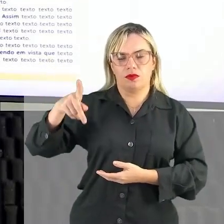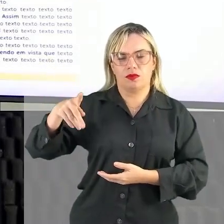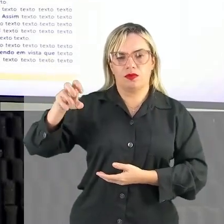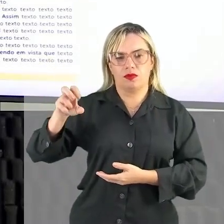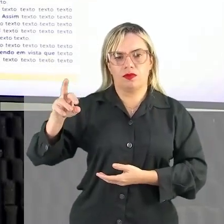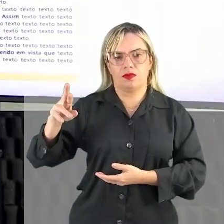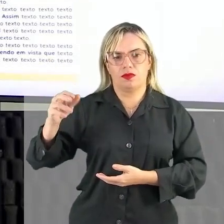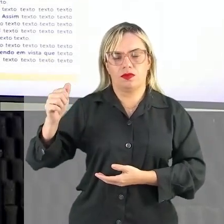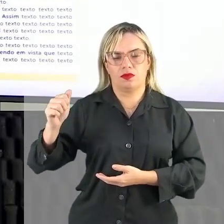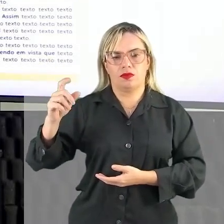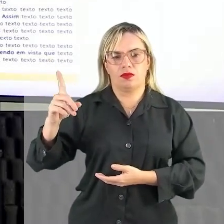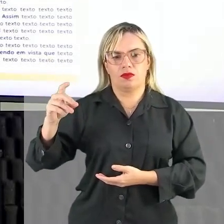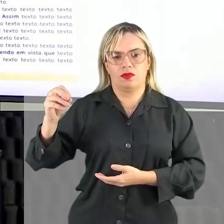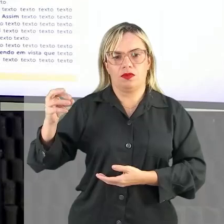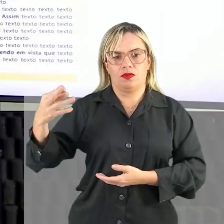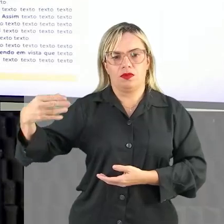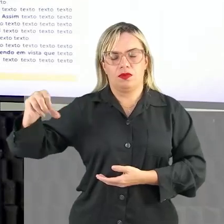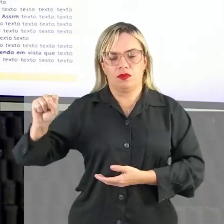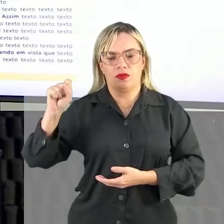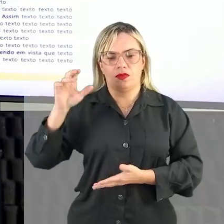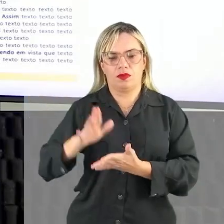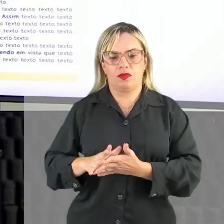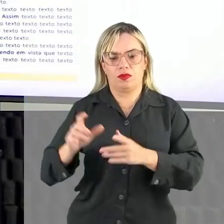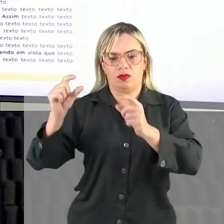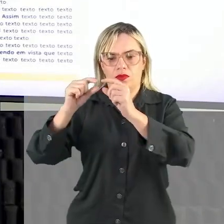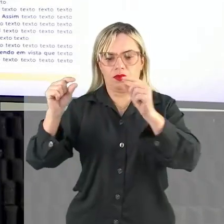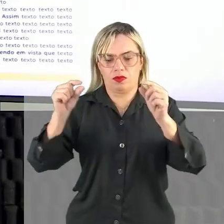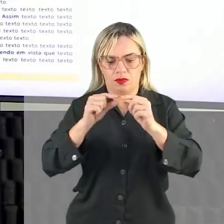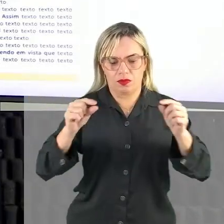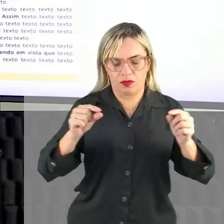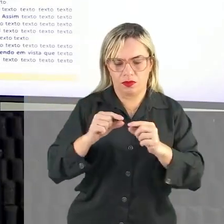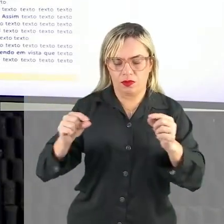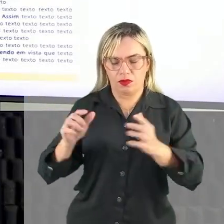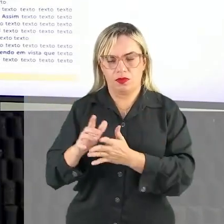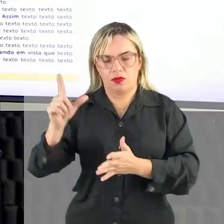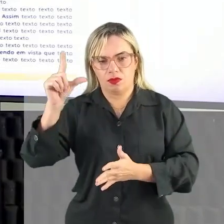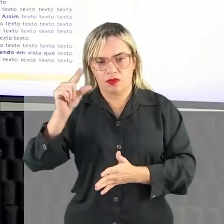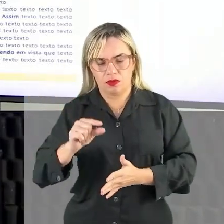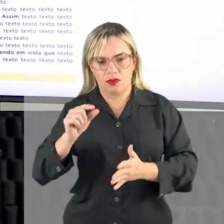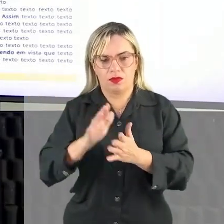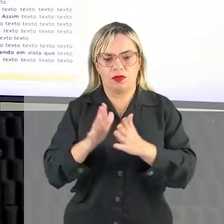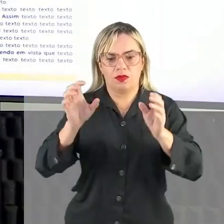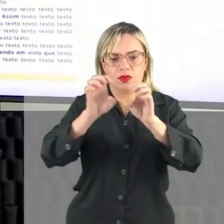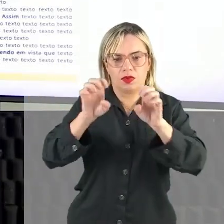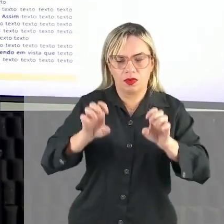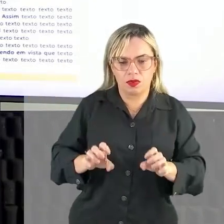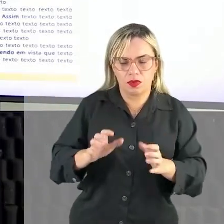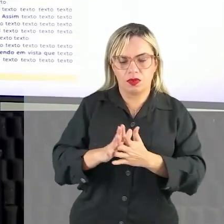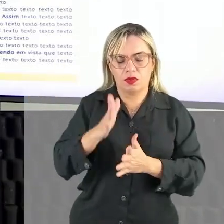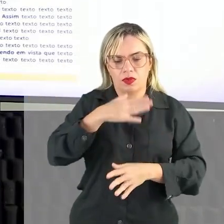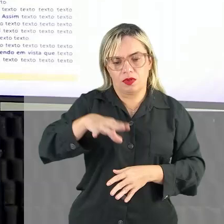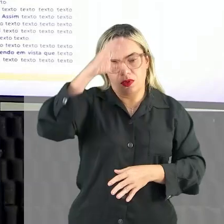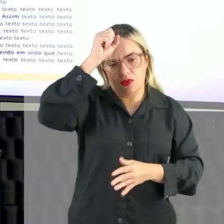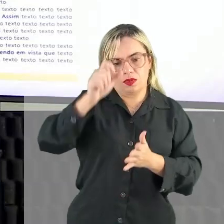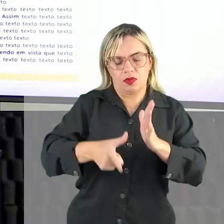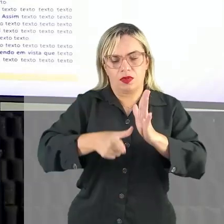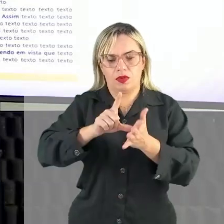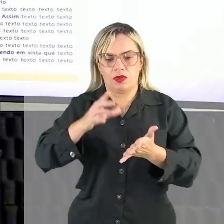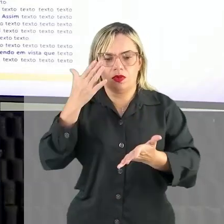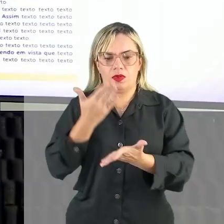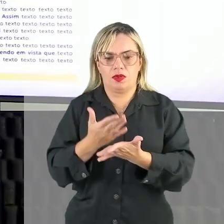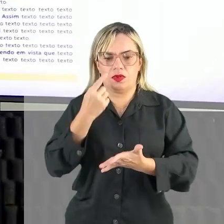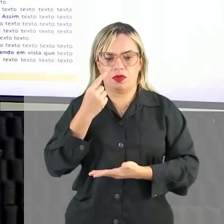cada parte da microestrutura já aprendida nas aulas anteriores na introdução nós temos um operador que liga a